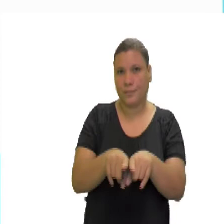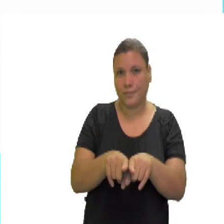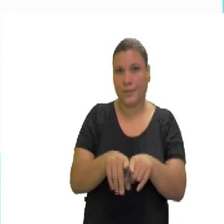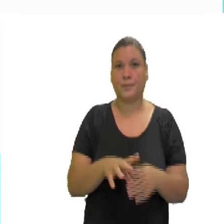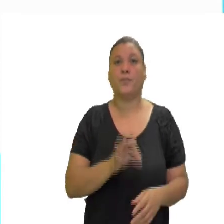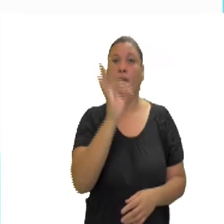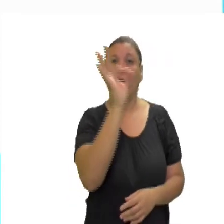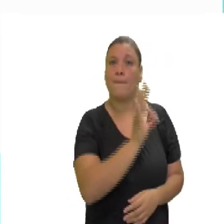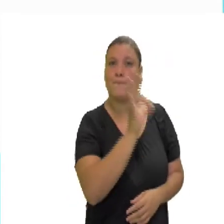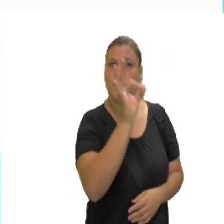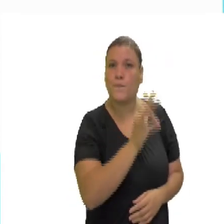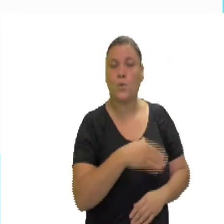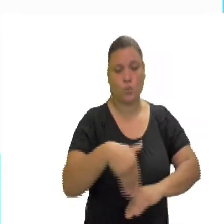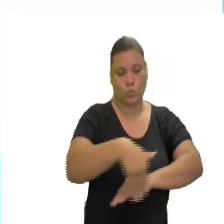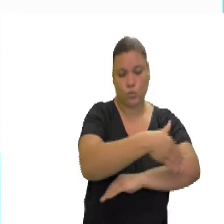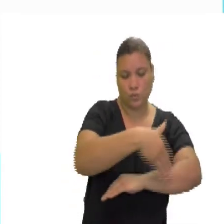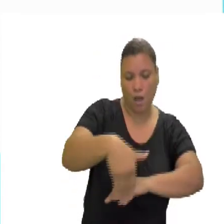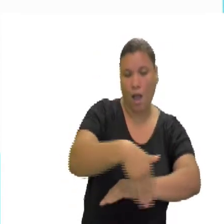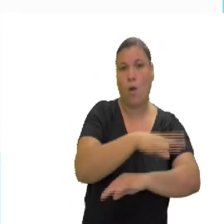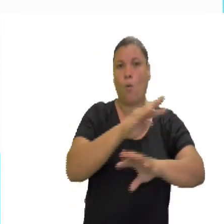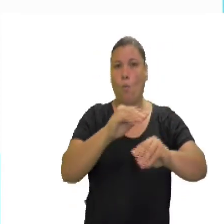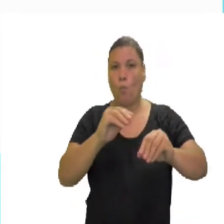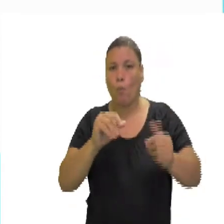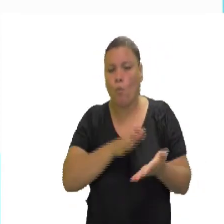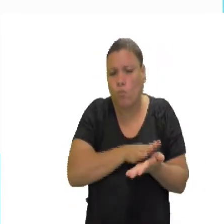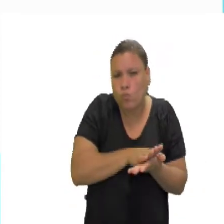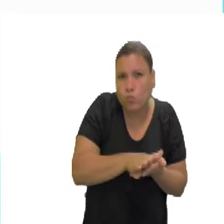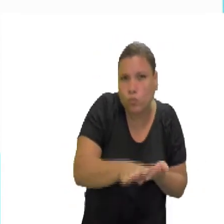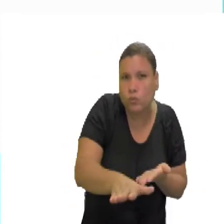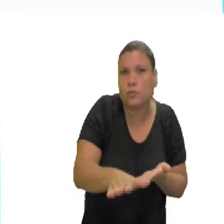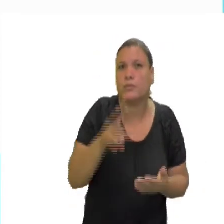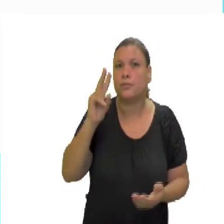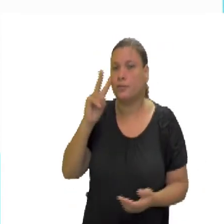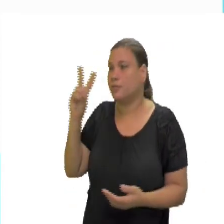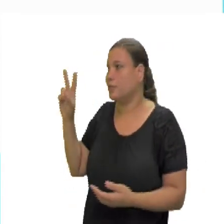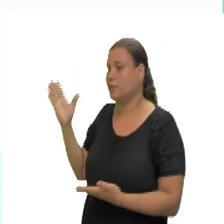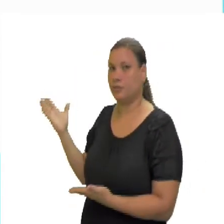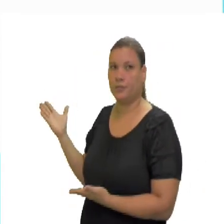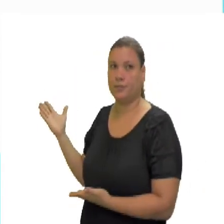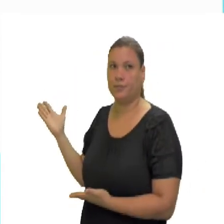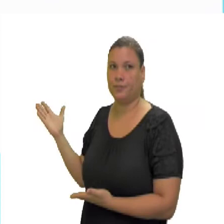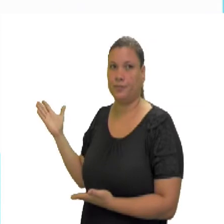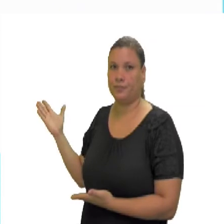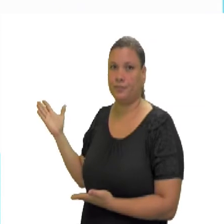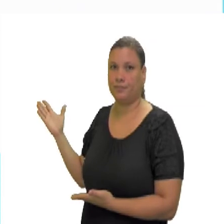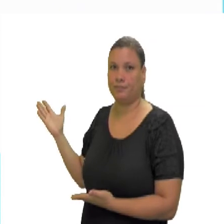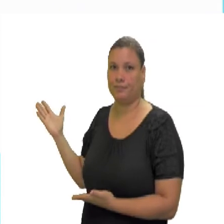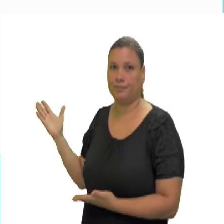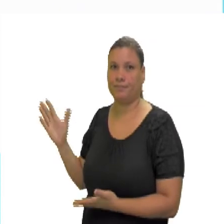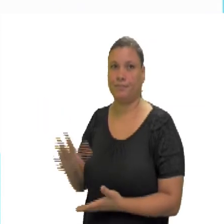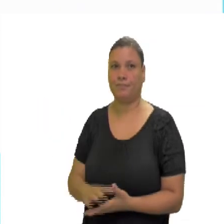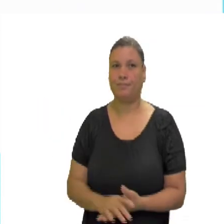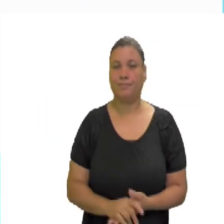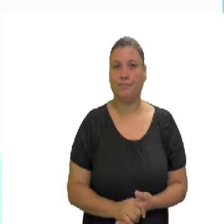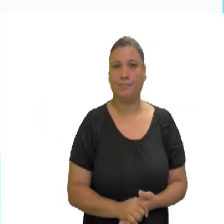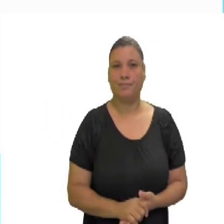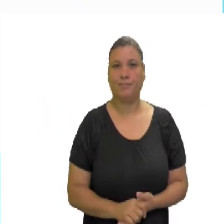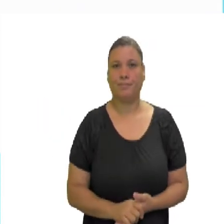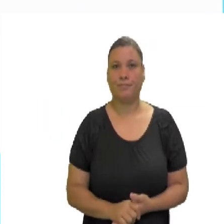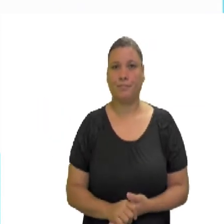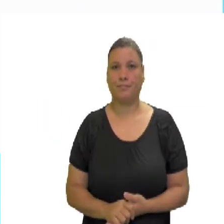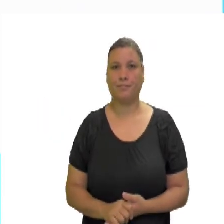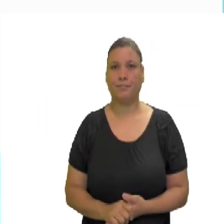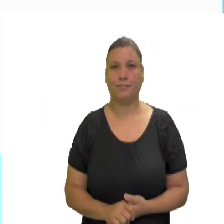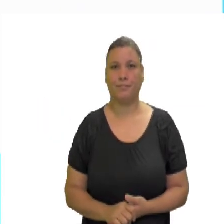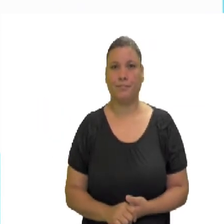quando eu me refiro à trilha, pessoal, são caminhos bem pequenos que não dá para se passar